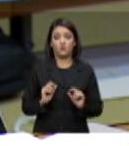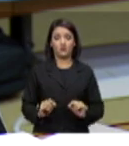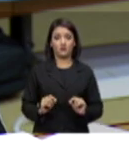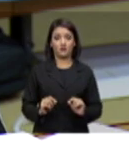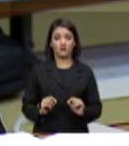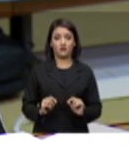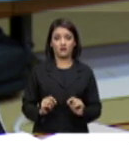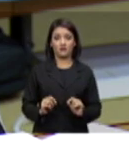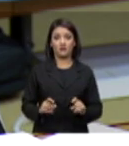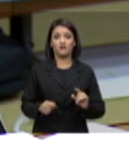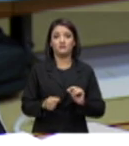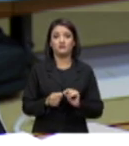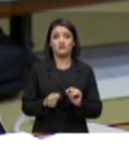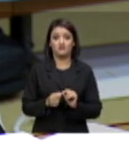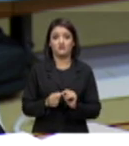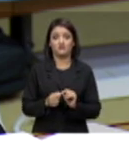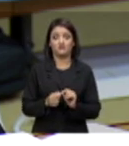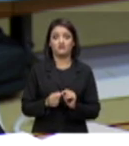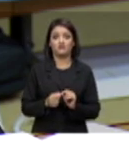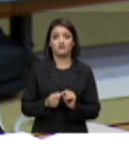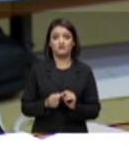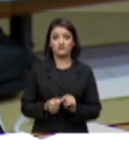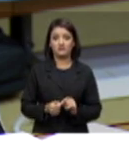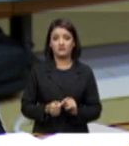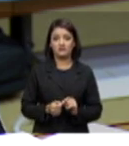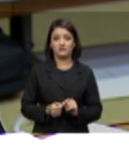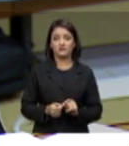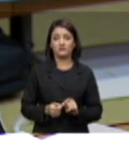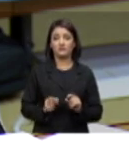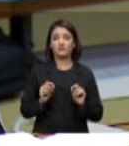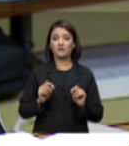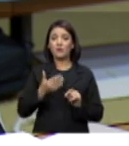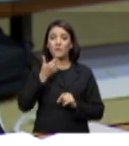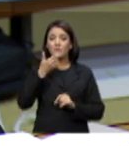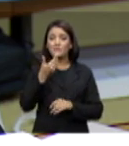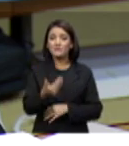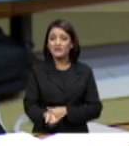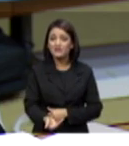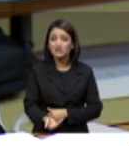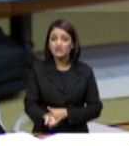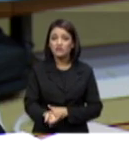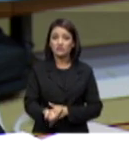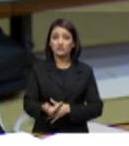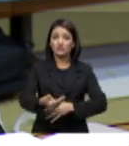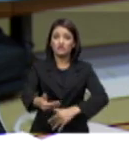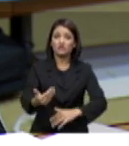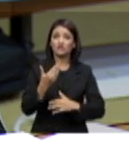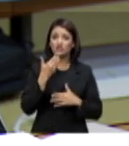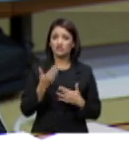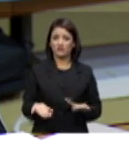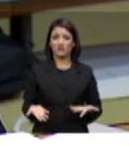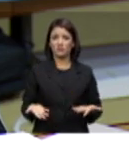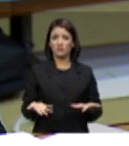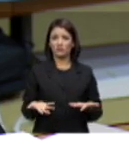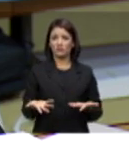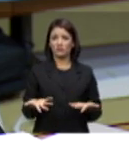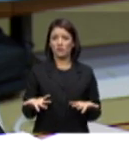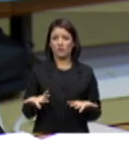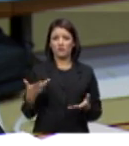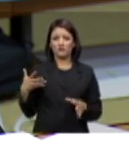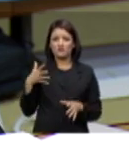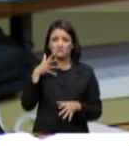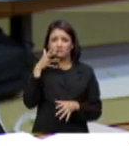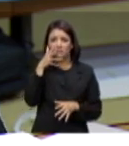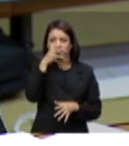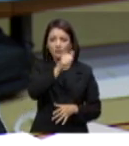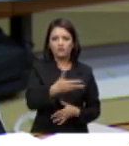ao e as pessoas com a rápido agora as pessoas um pedido completamente intempestivo